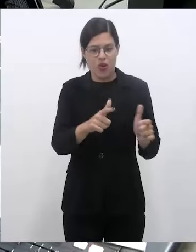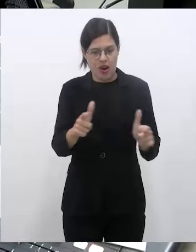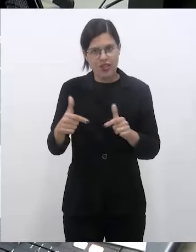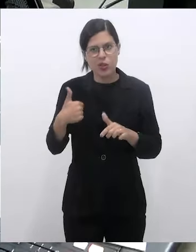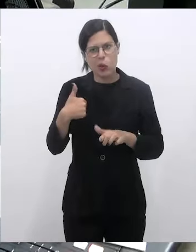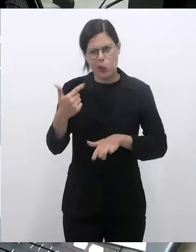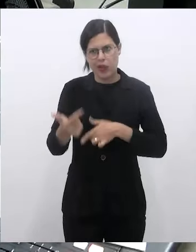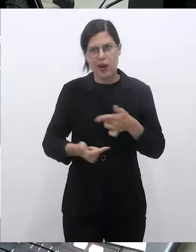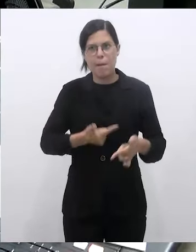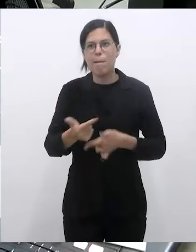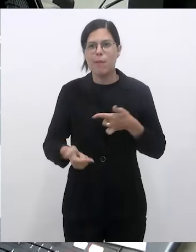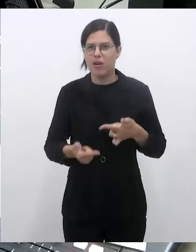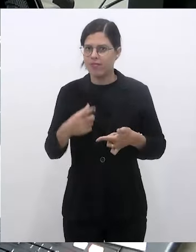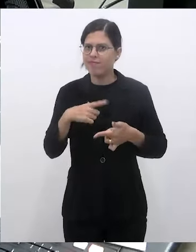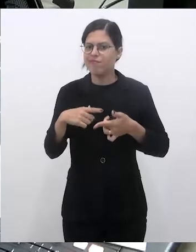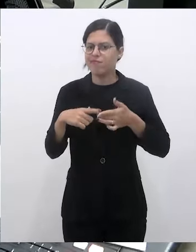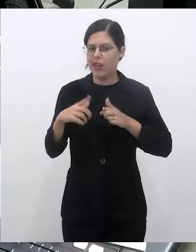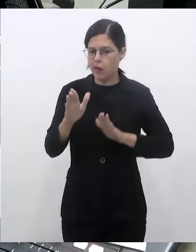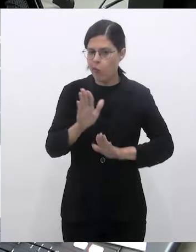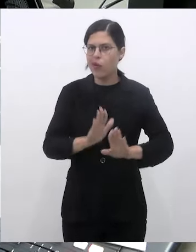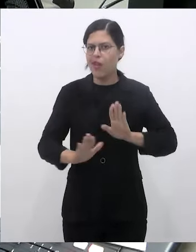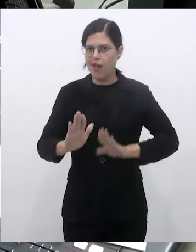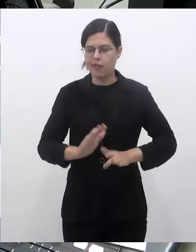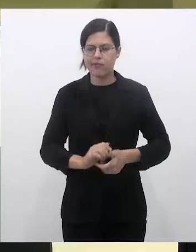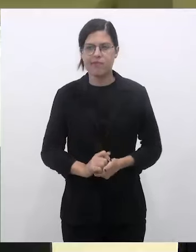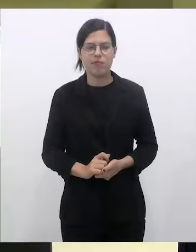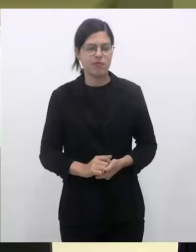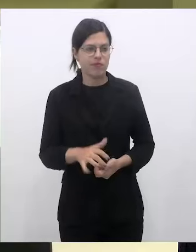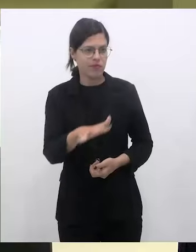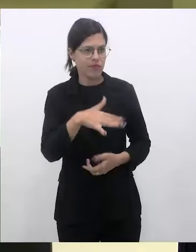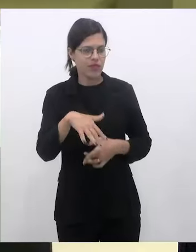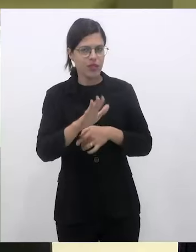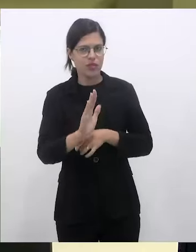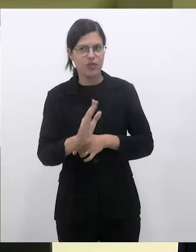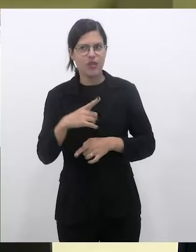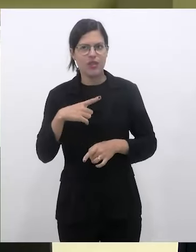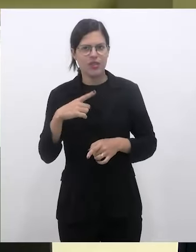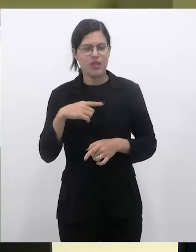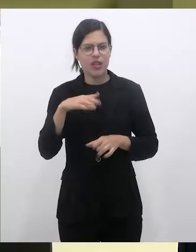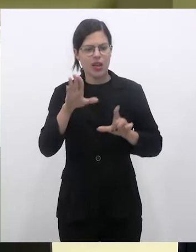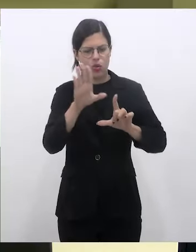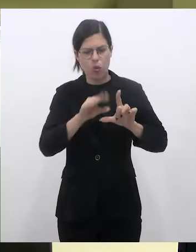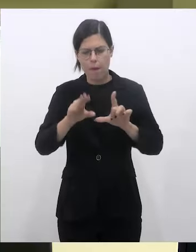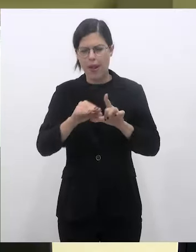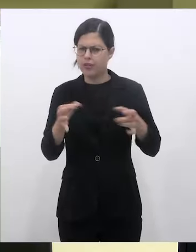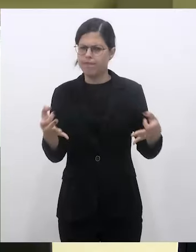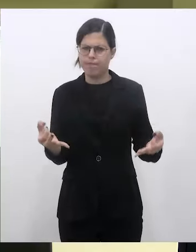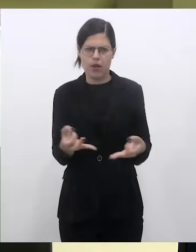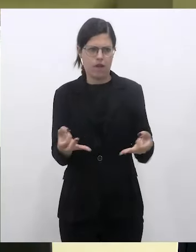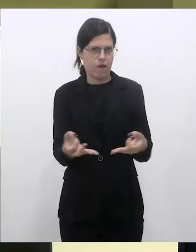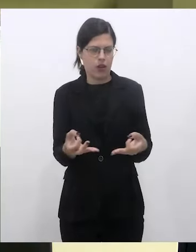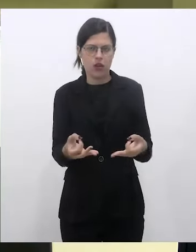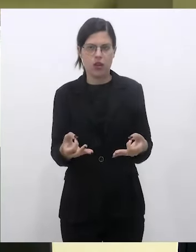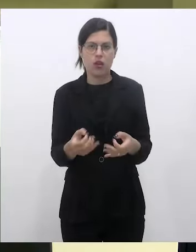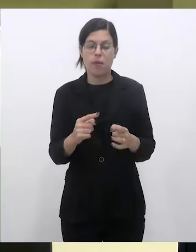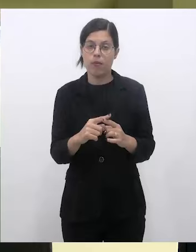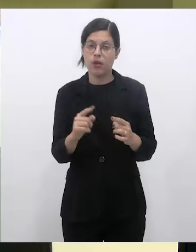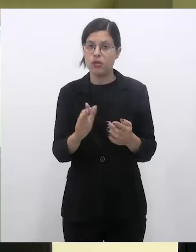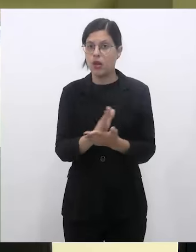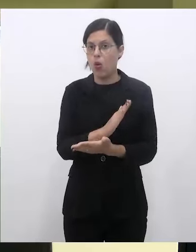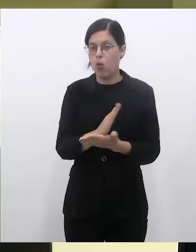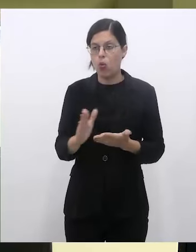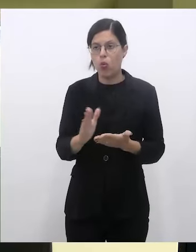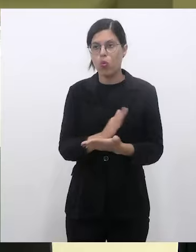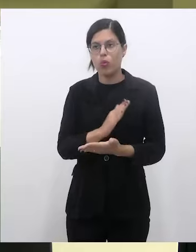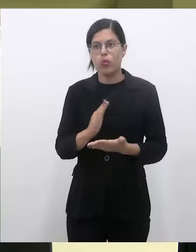que eu costumo trabalhar, é bem cuidadoso. A maioria dos filmes realmente tem dublagem perfeita, né? Mas tem alguns